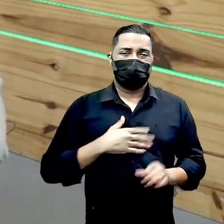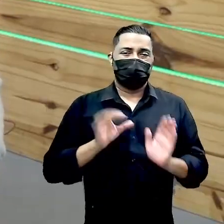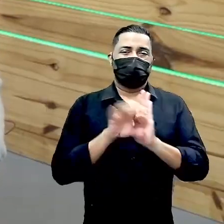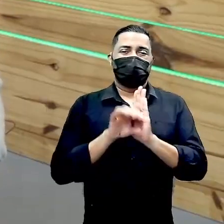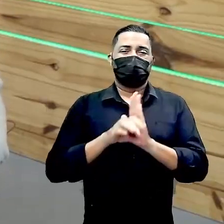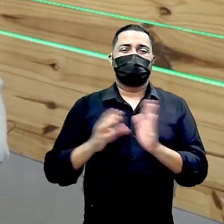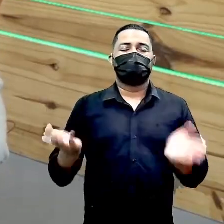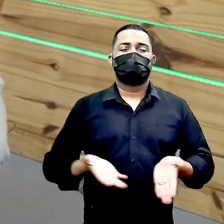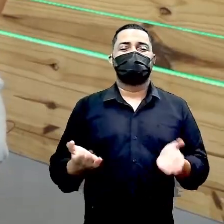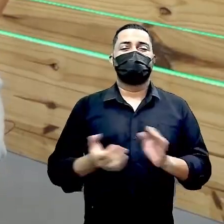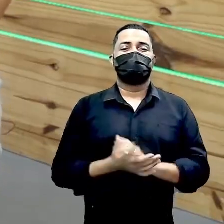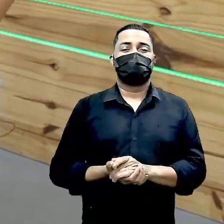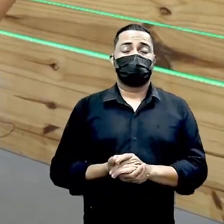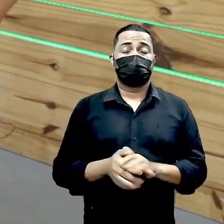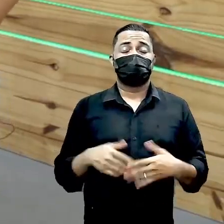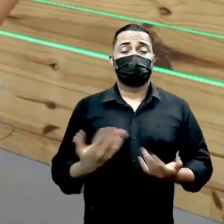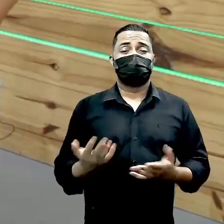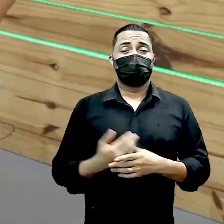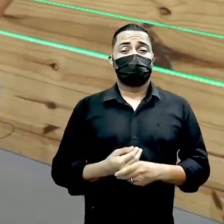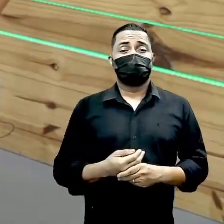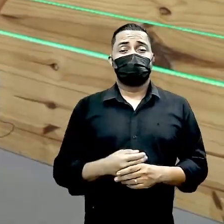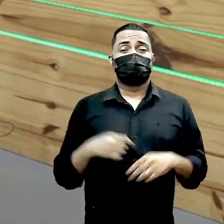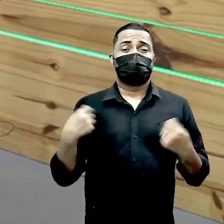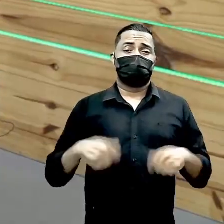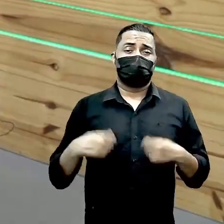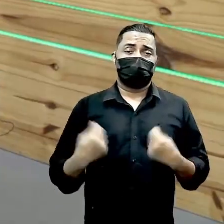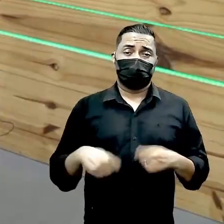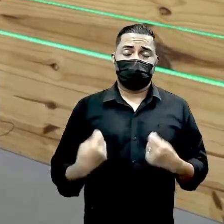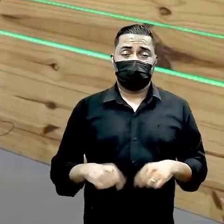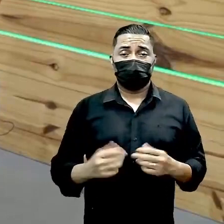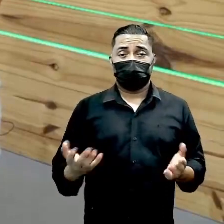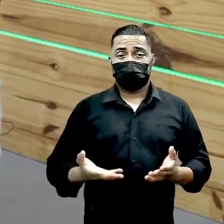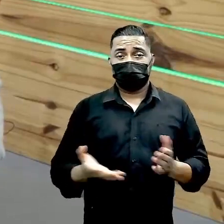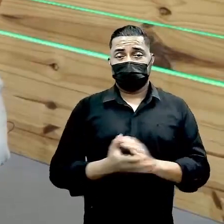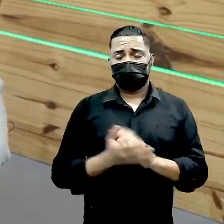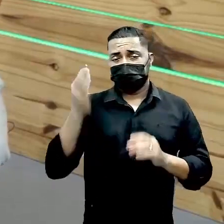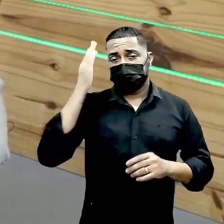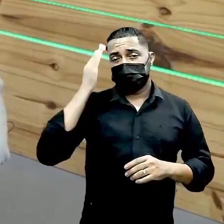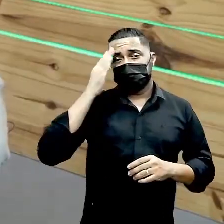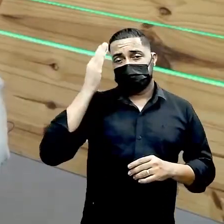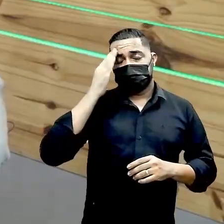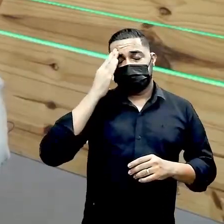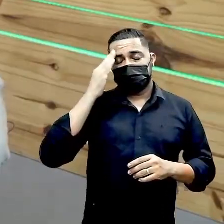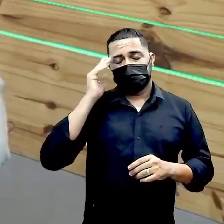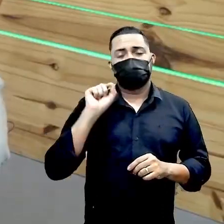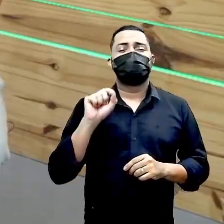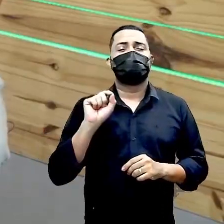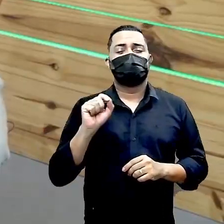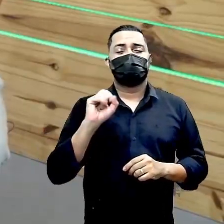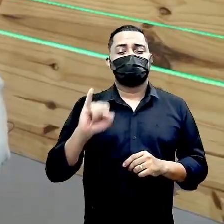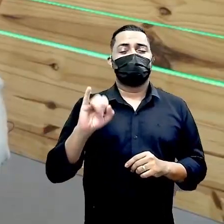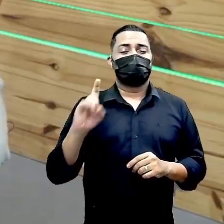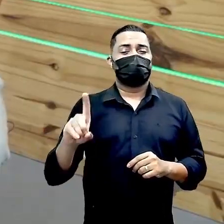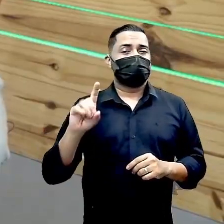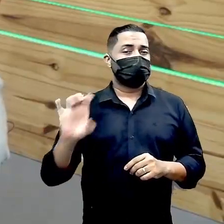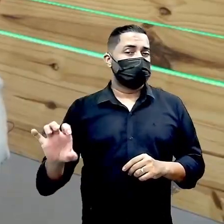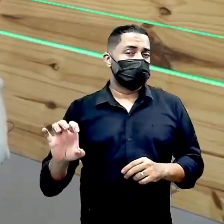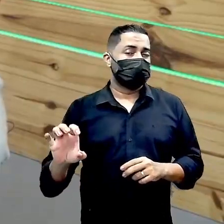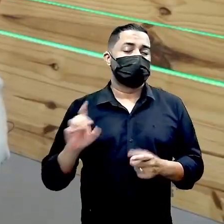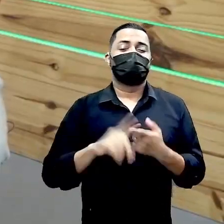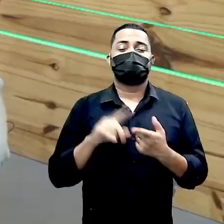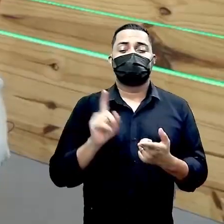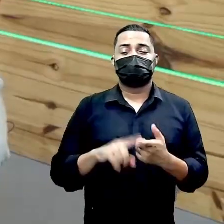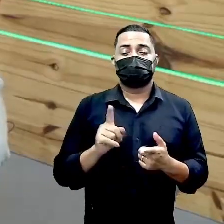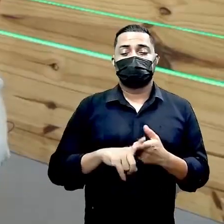hoje. Bom, a gente precisa, no momento, entender um pouquinho o que é IDE, né? O que é